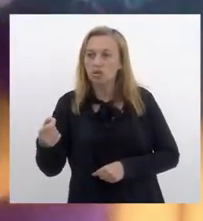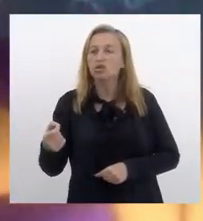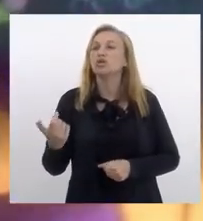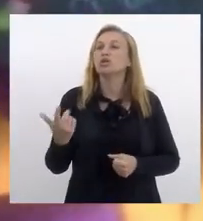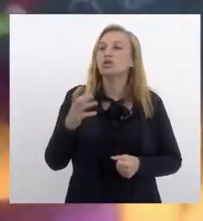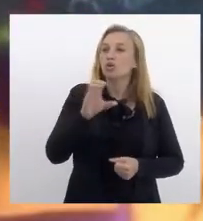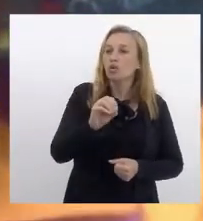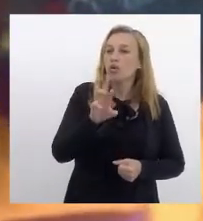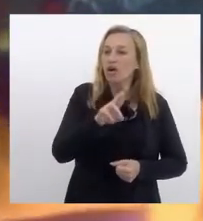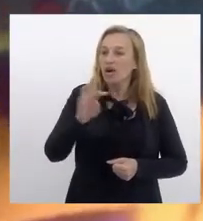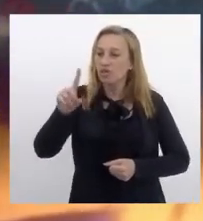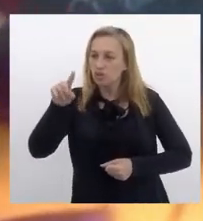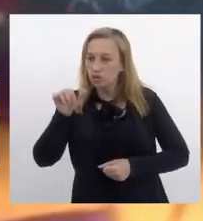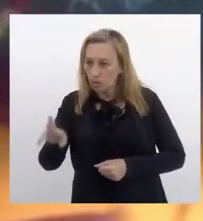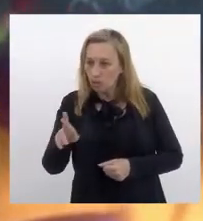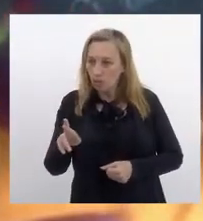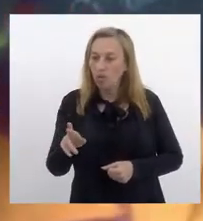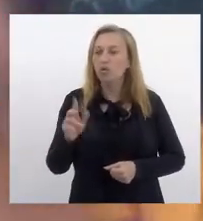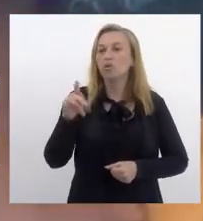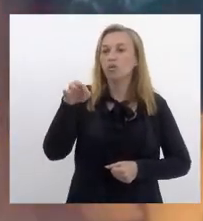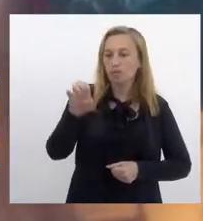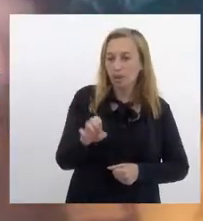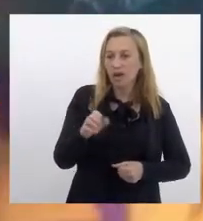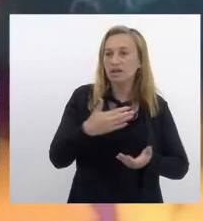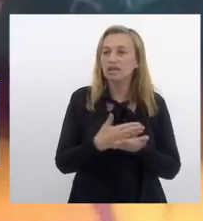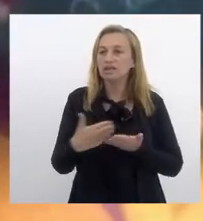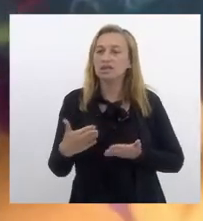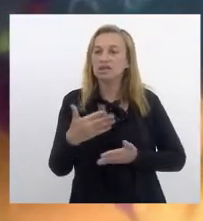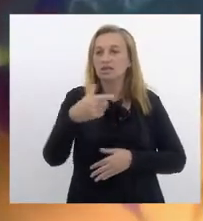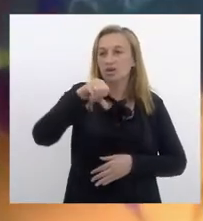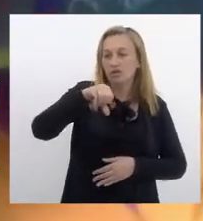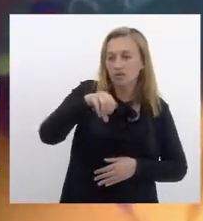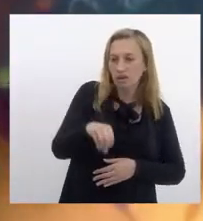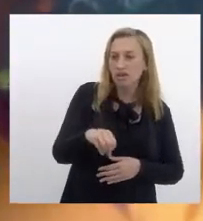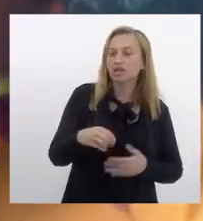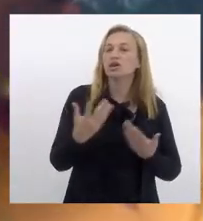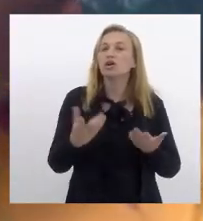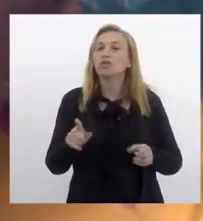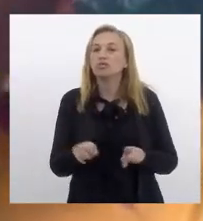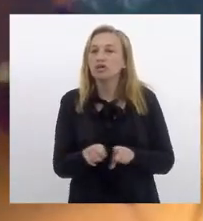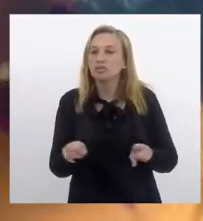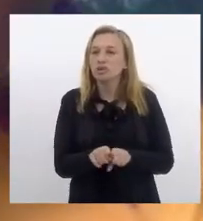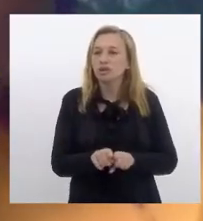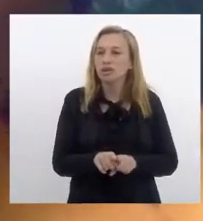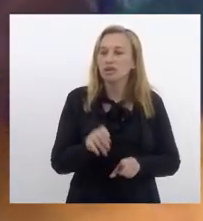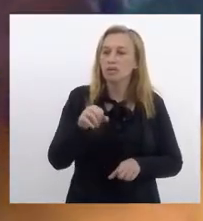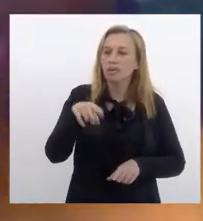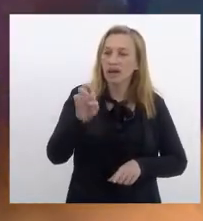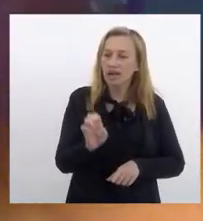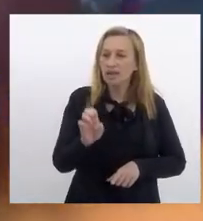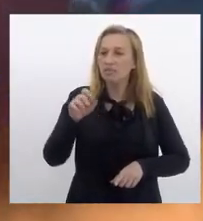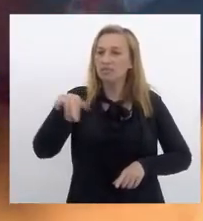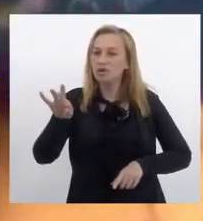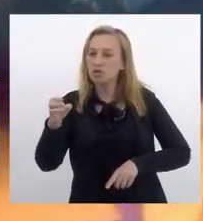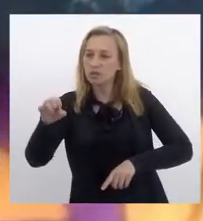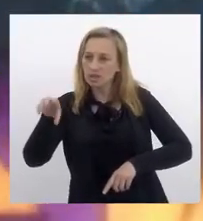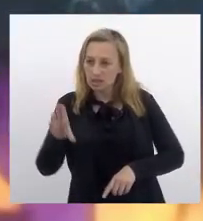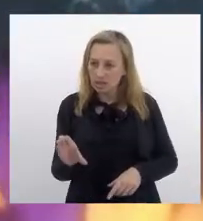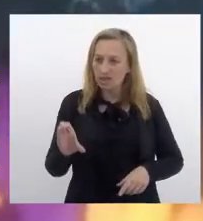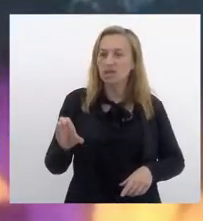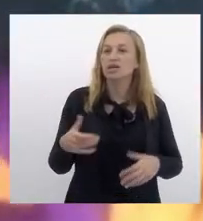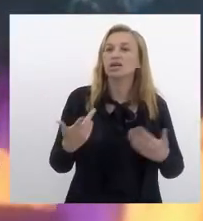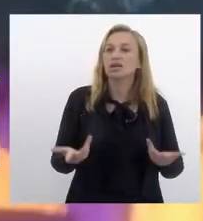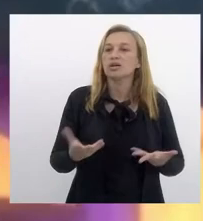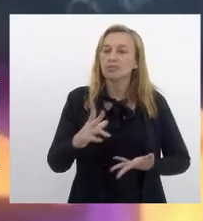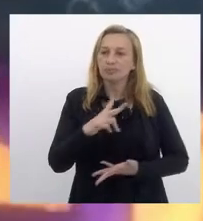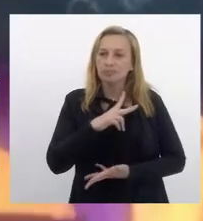corredor, né, ali do início da década de 90, final de 80, ou até mesmo o black music de 70 e 80, que